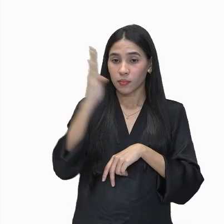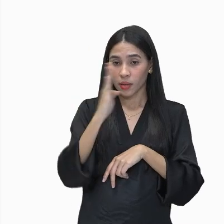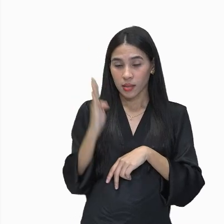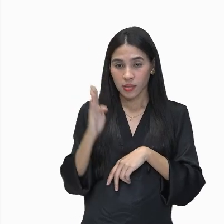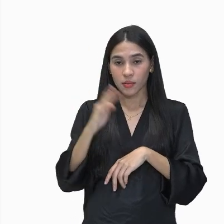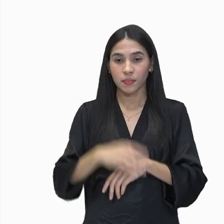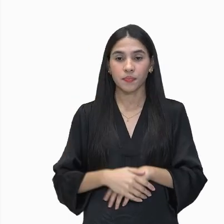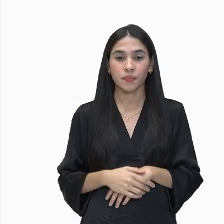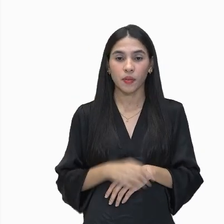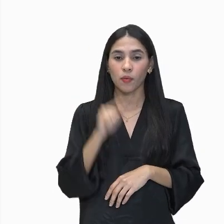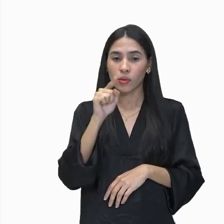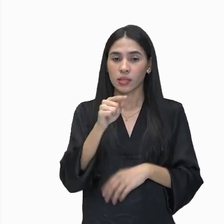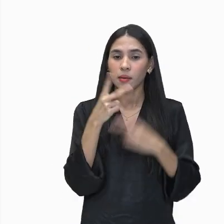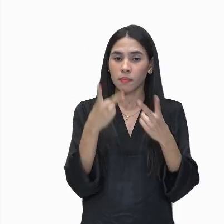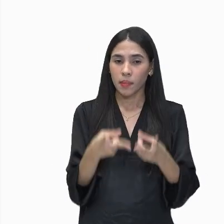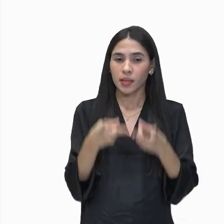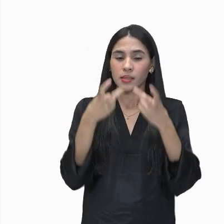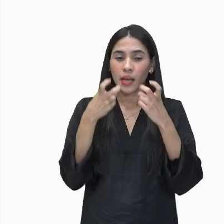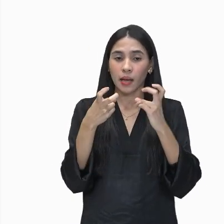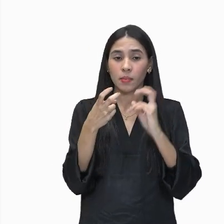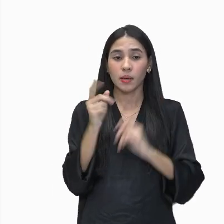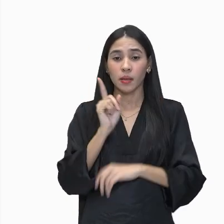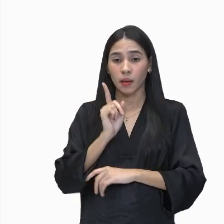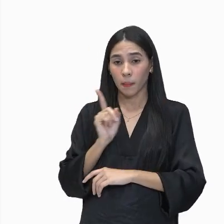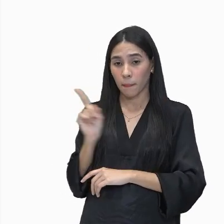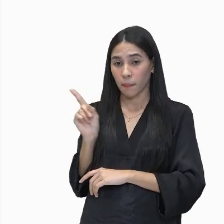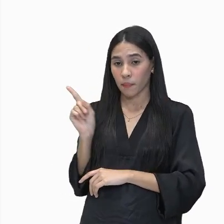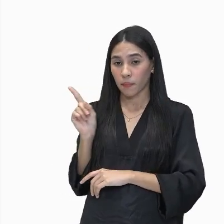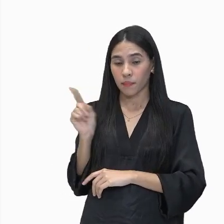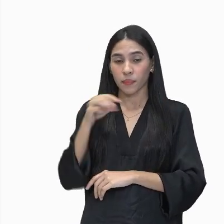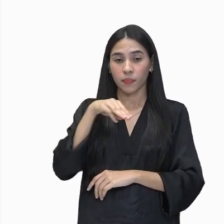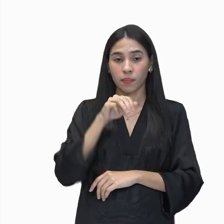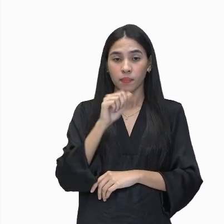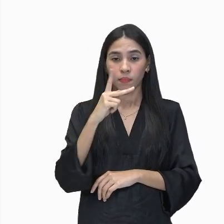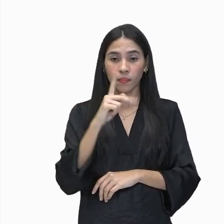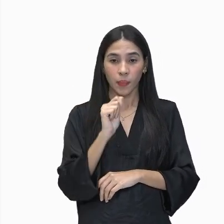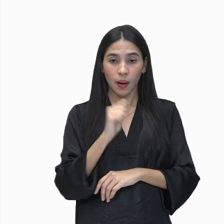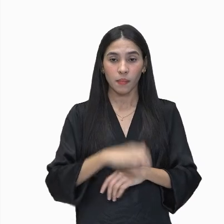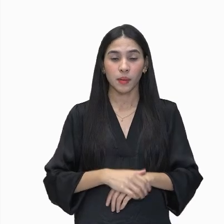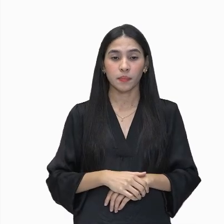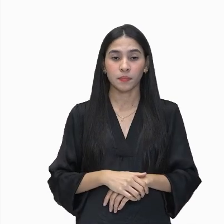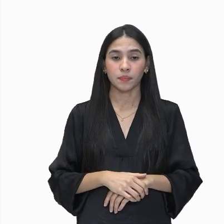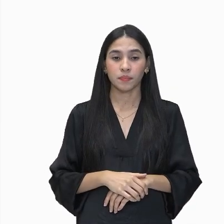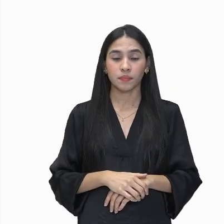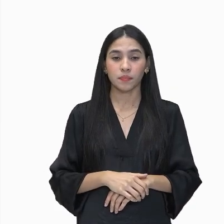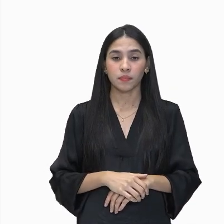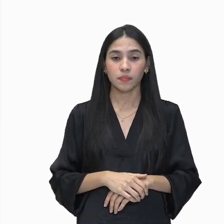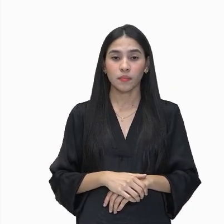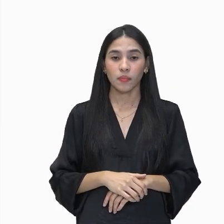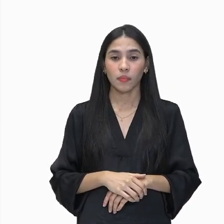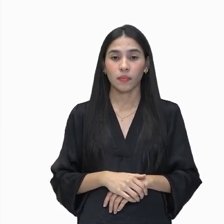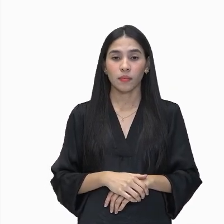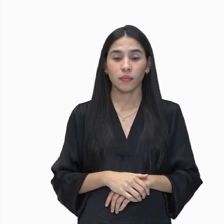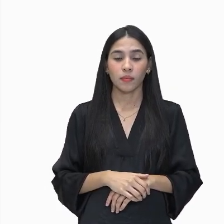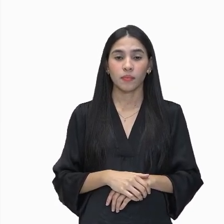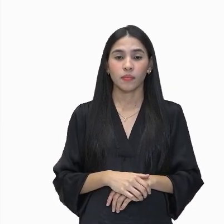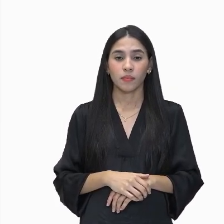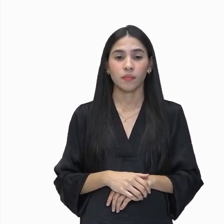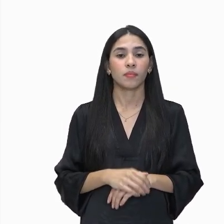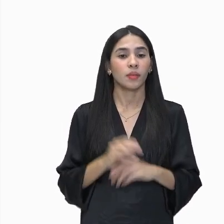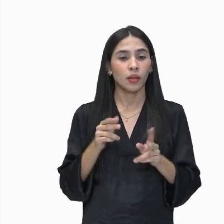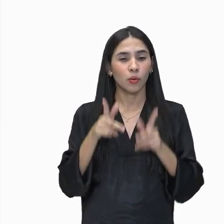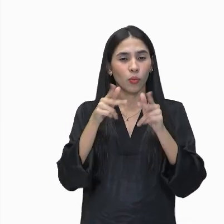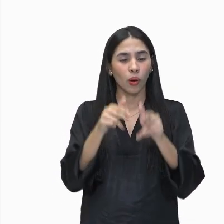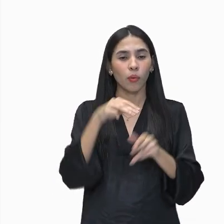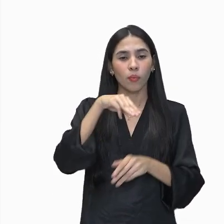podemos observar nesse mapa, e aí a gente mostra na próxima cartela, né, onde nós temos o mesmo mapa